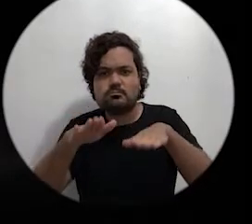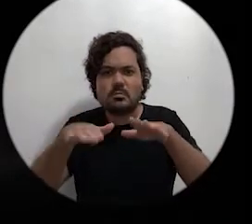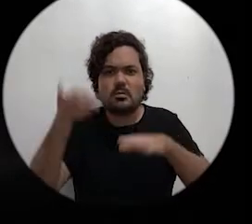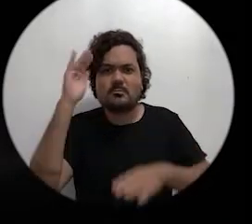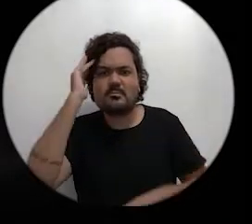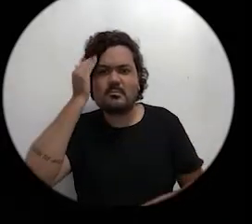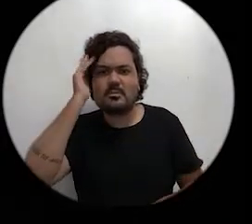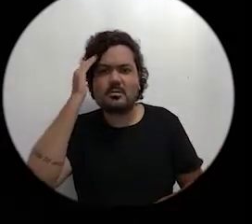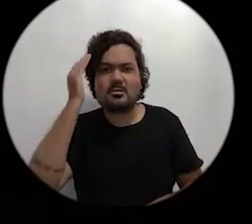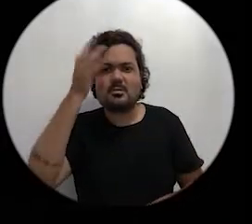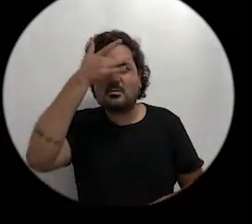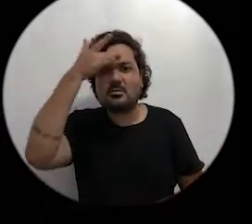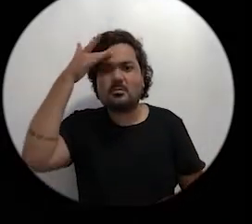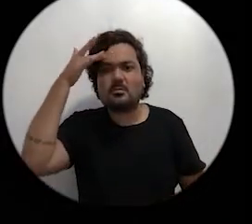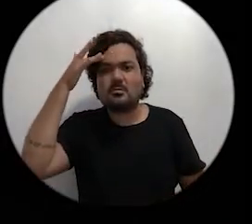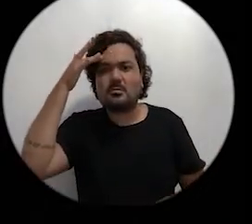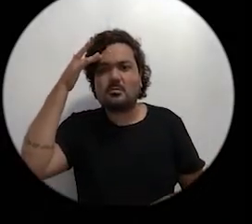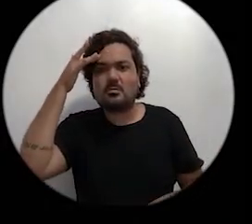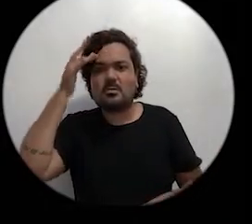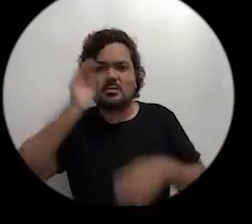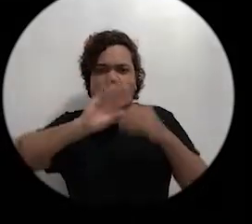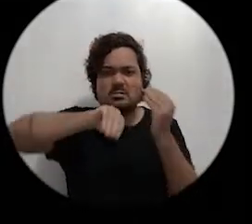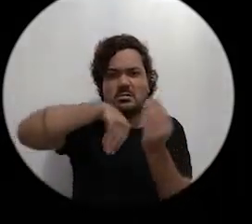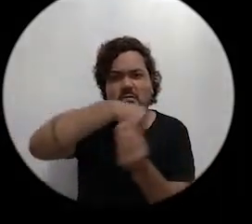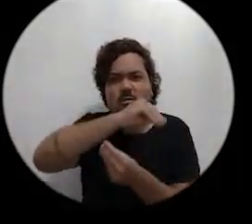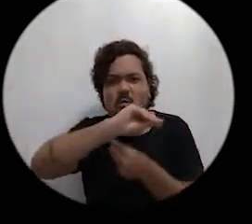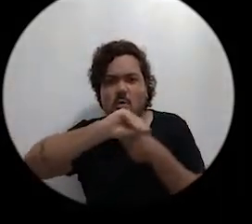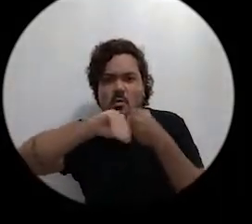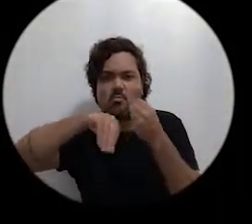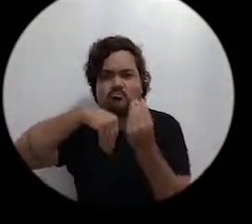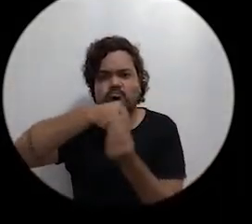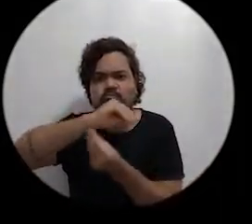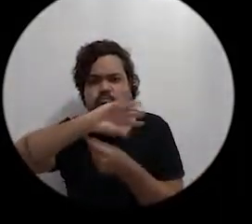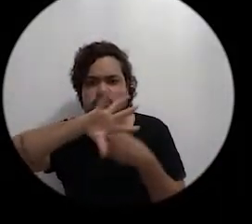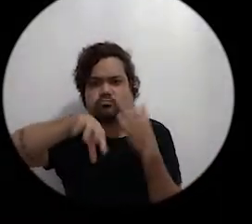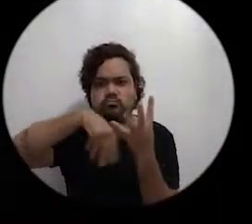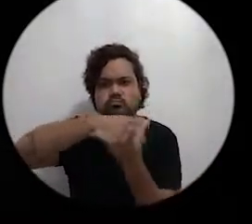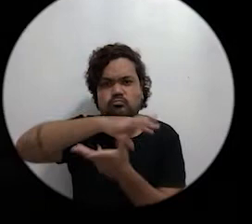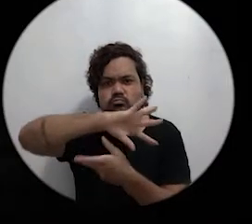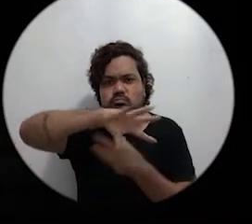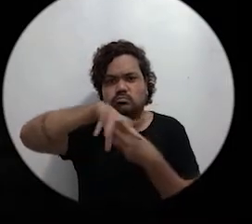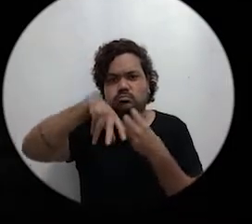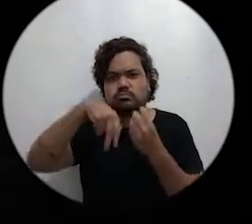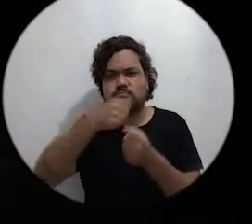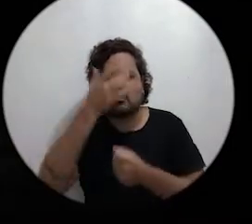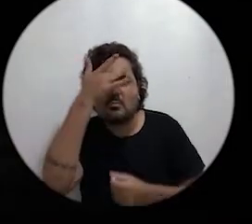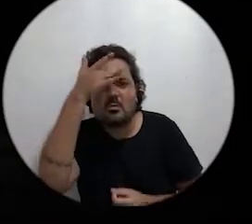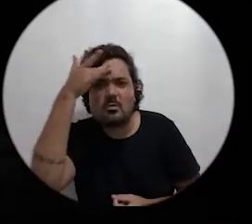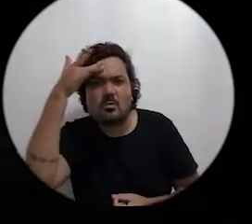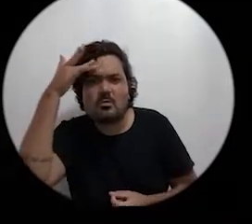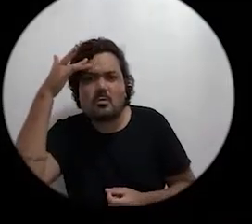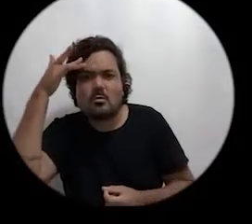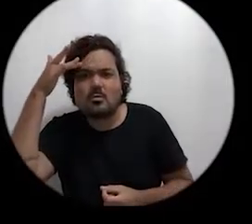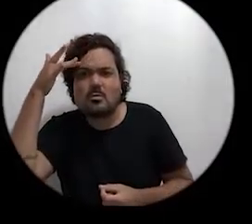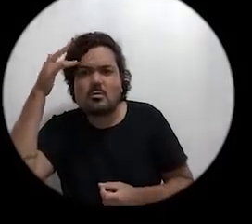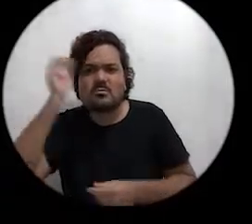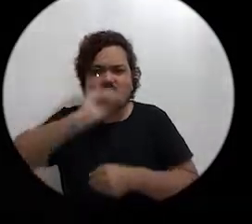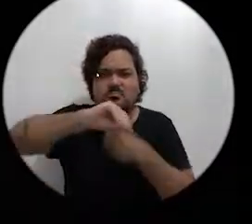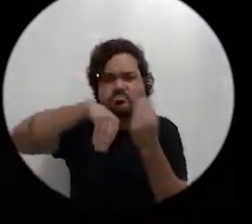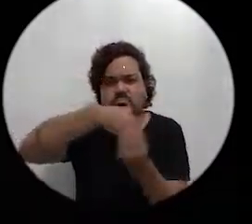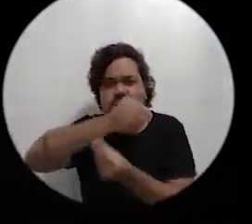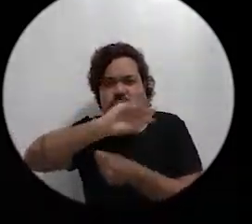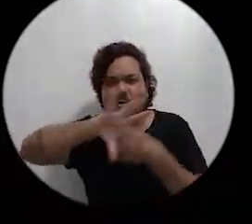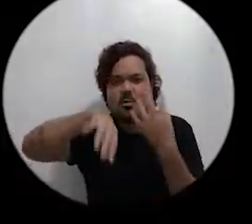Pensa nessa pessoa se envolvendo, se misturando. Pensa nessa pessoa se envolvendo e